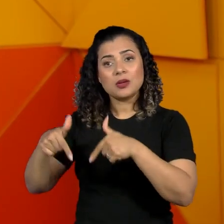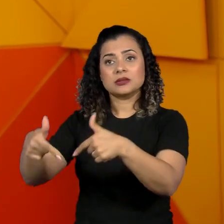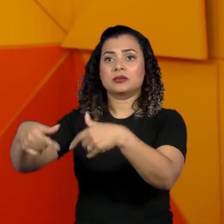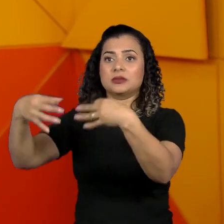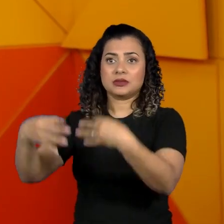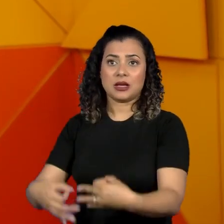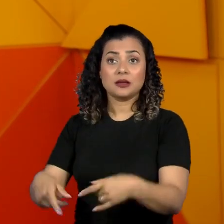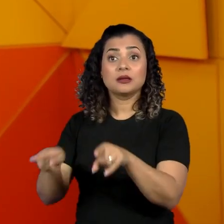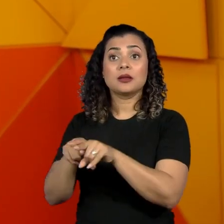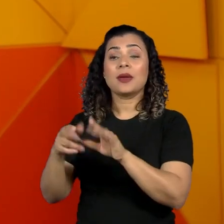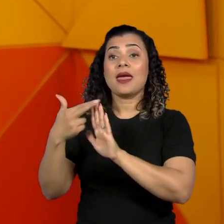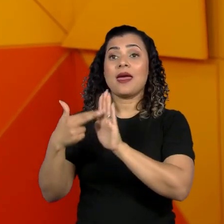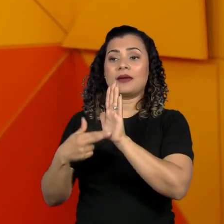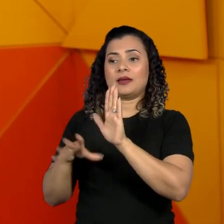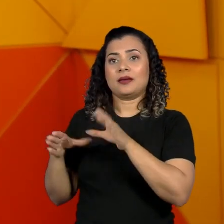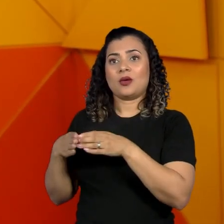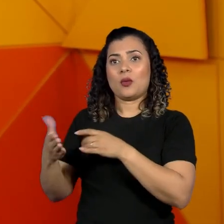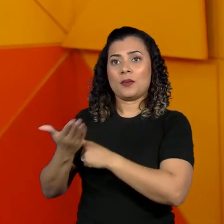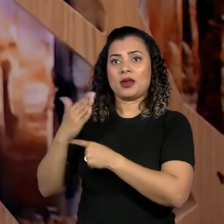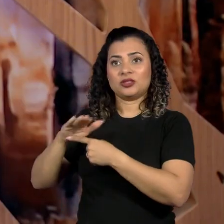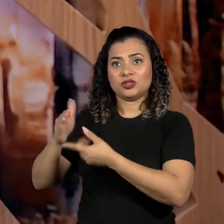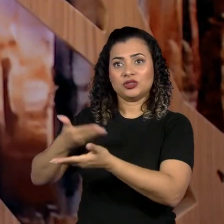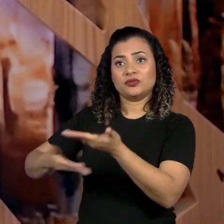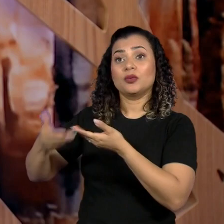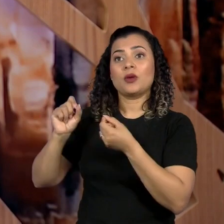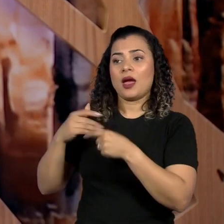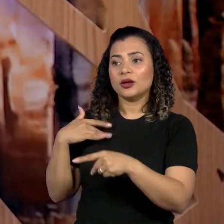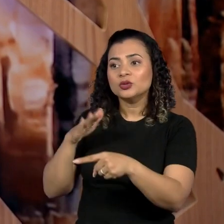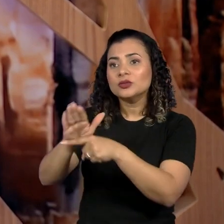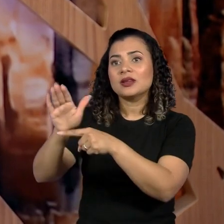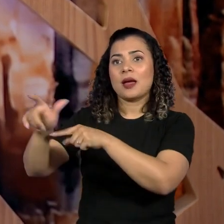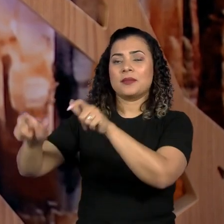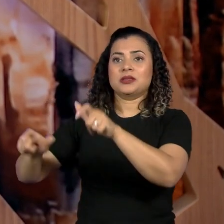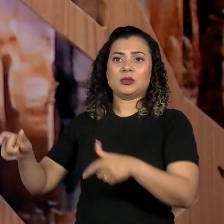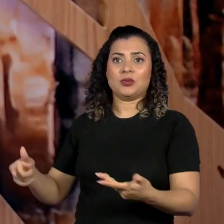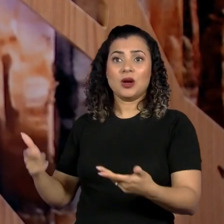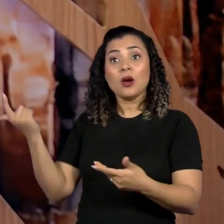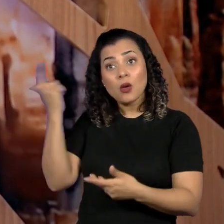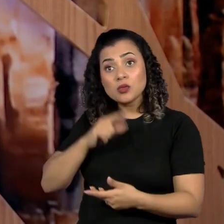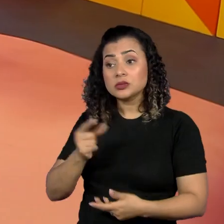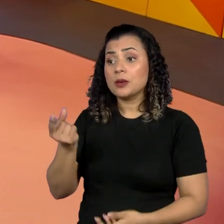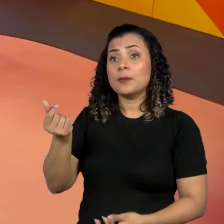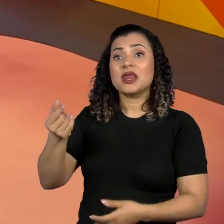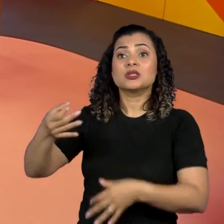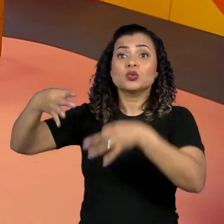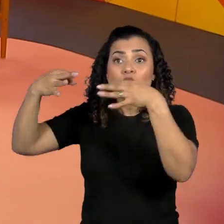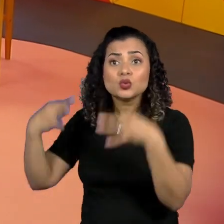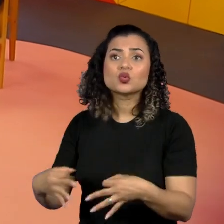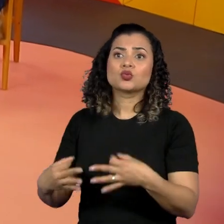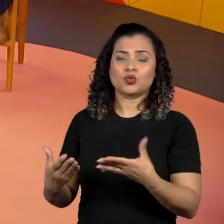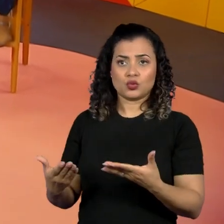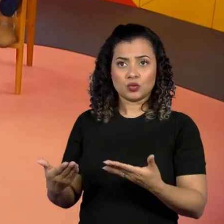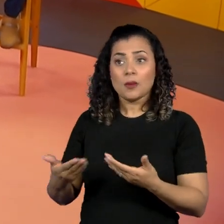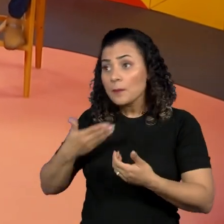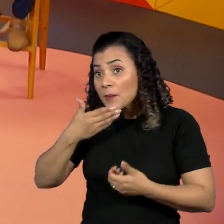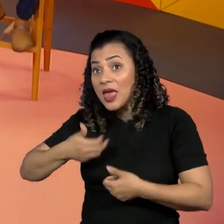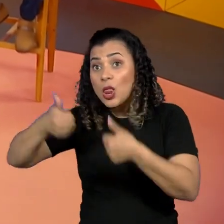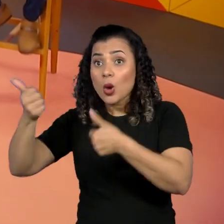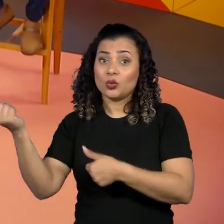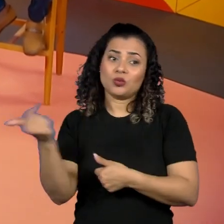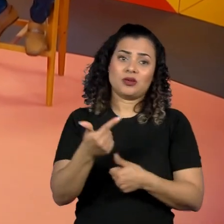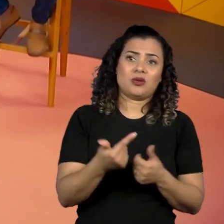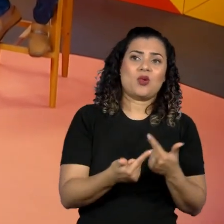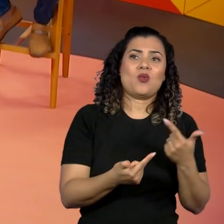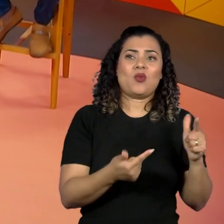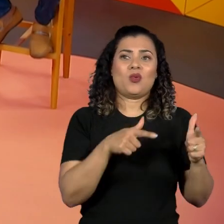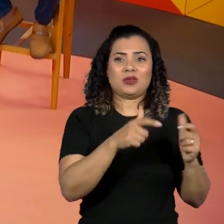princípios da cooperativa, de ajudar o próximo, de ter uma precificação melhor daquele produto, né?